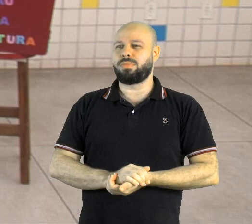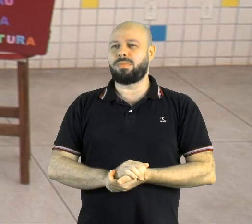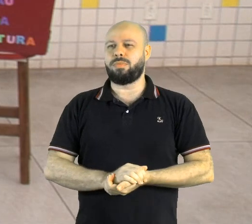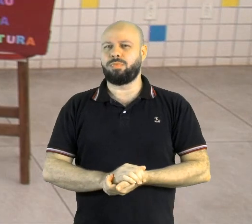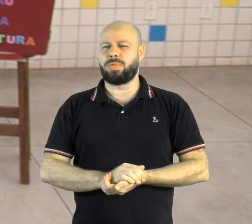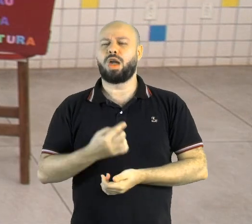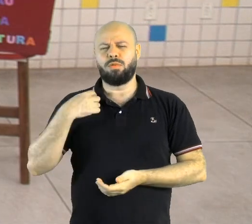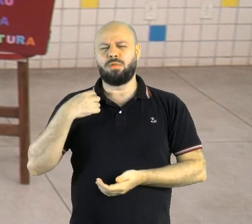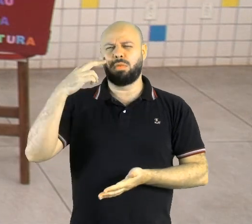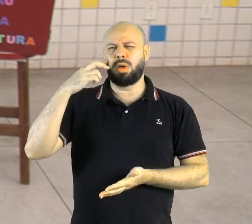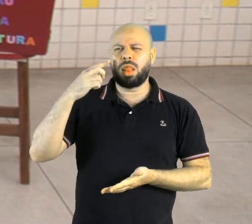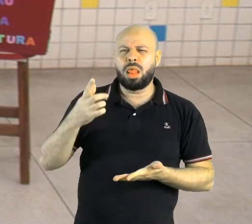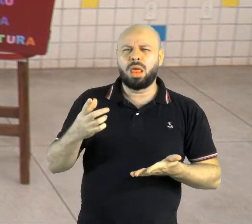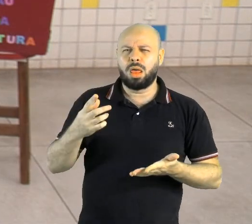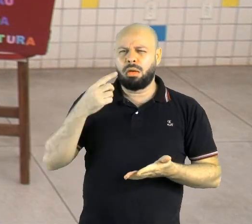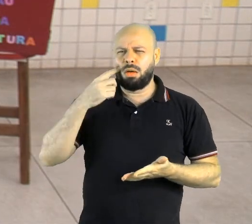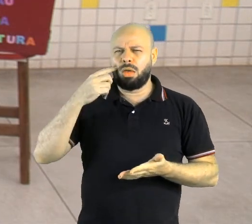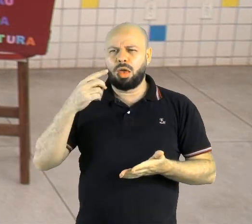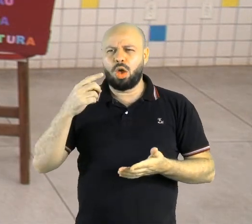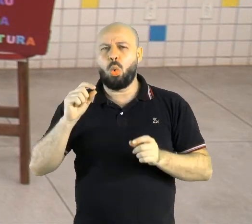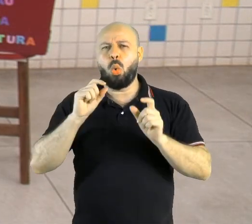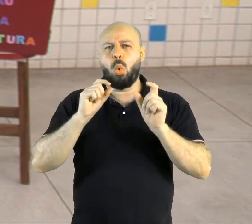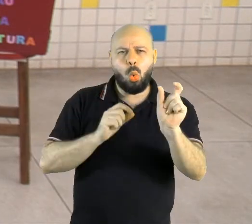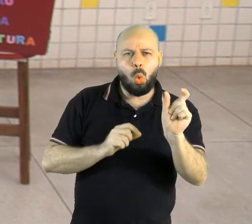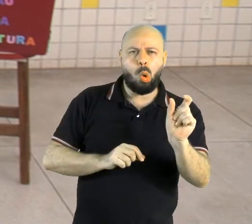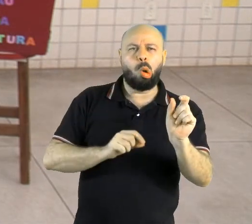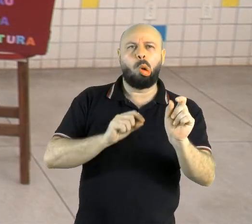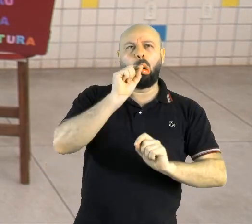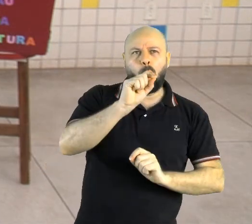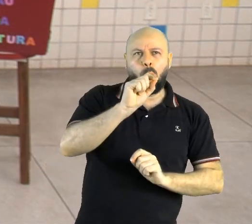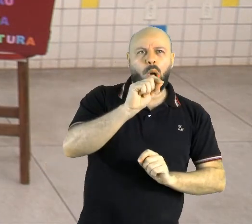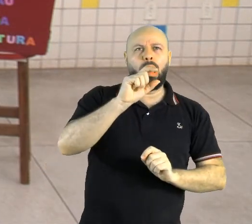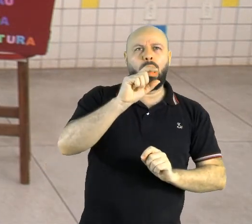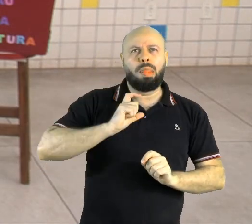vocês. O que tem no